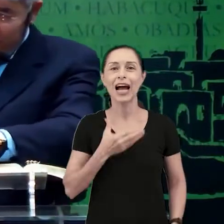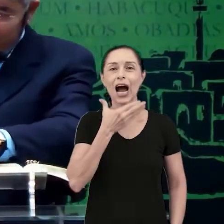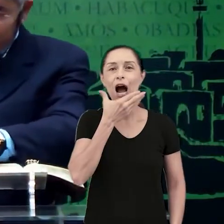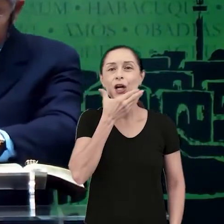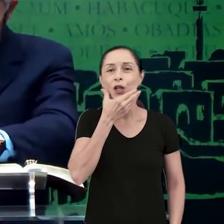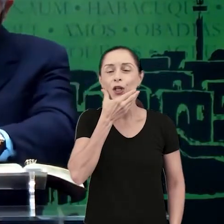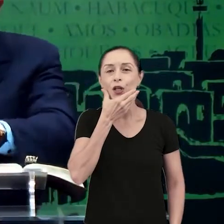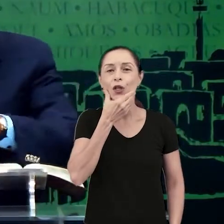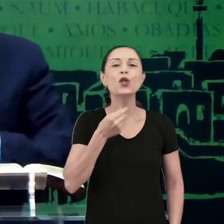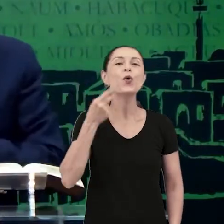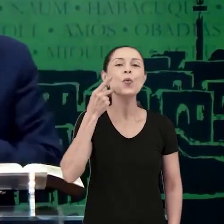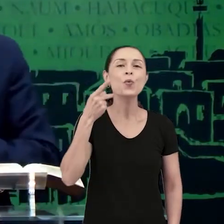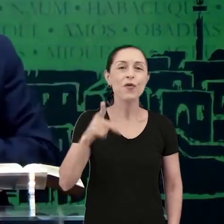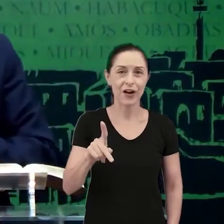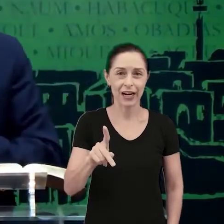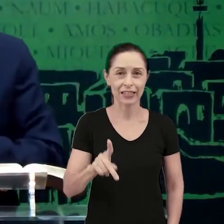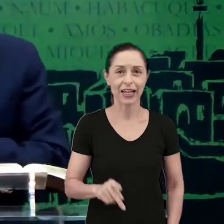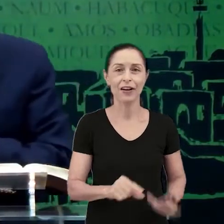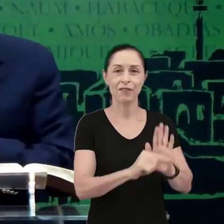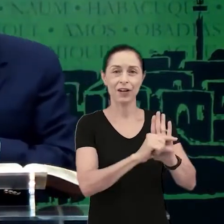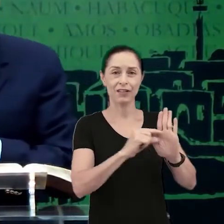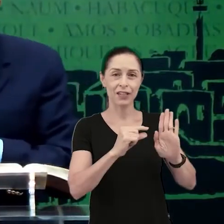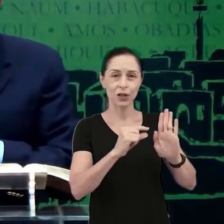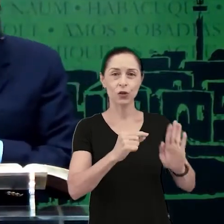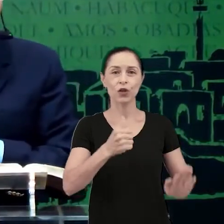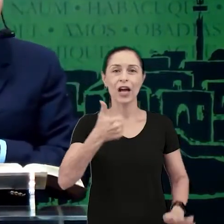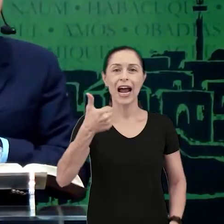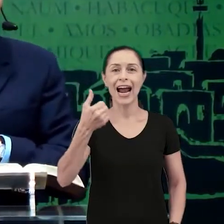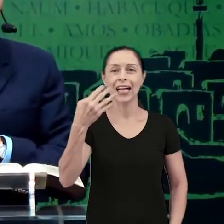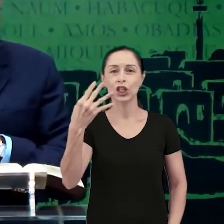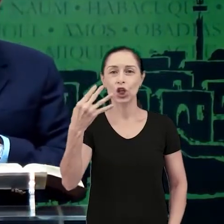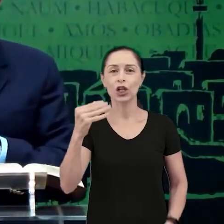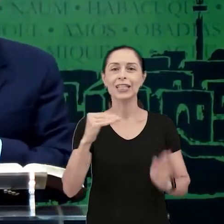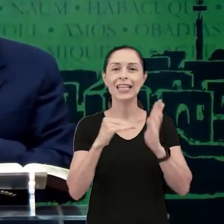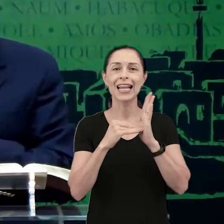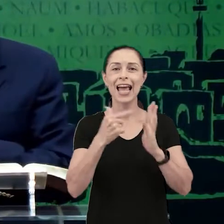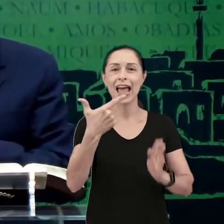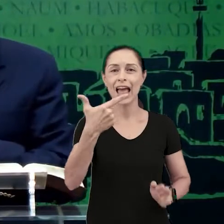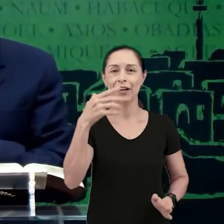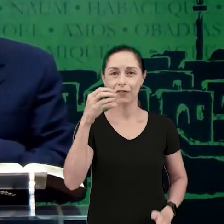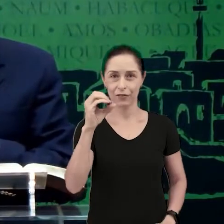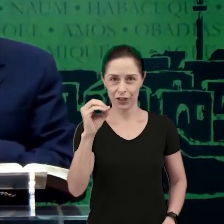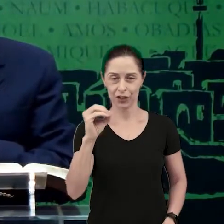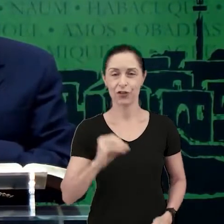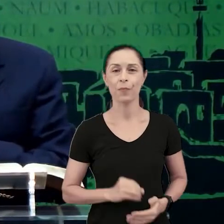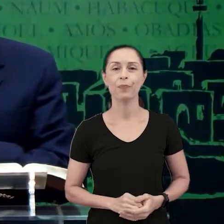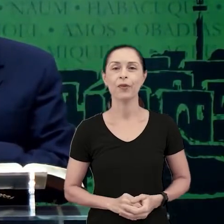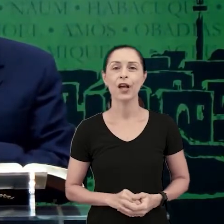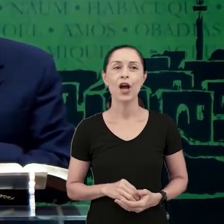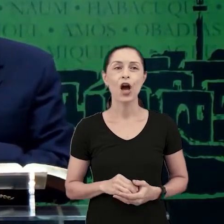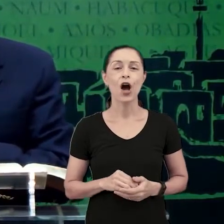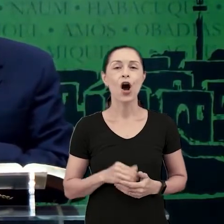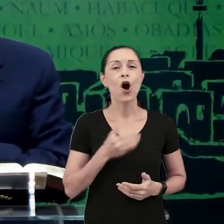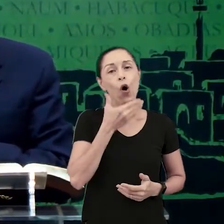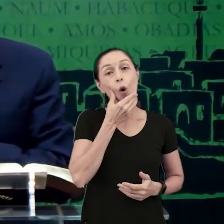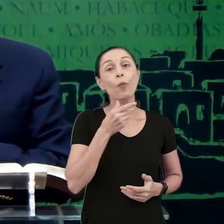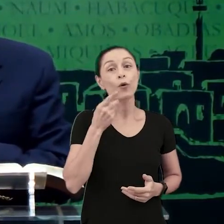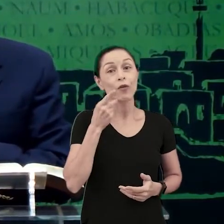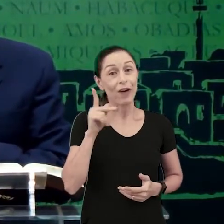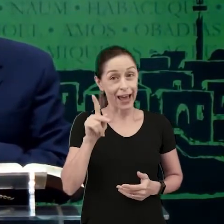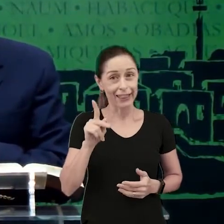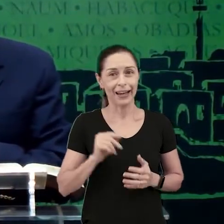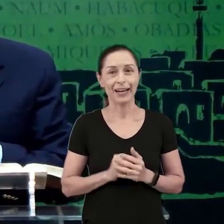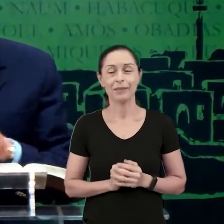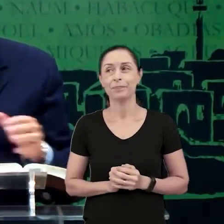a 20. Veja você que ele constrói sua esperança sobre sólidos fundamentos. E que fundamento é esse que ele vai construir